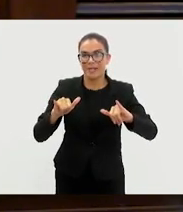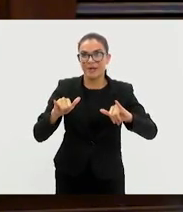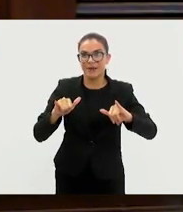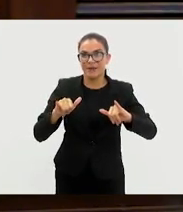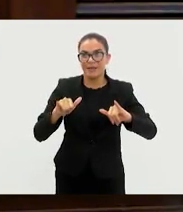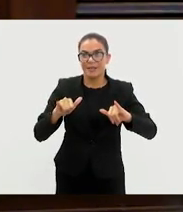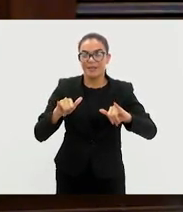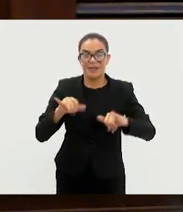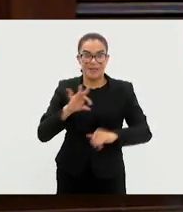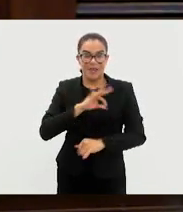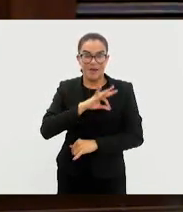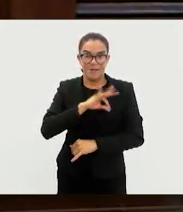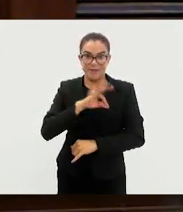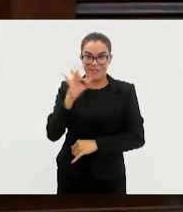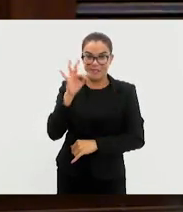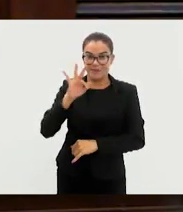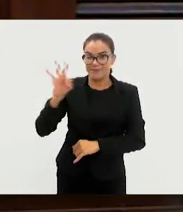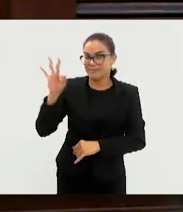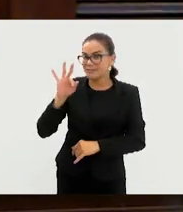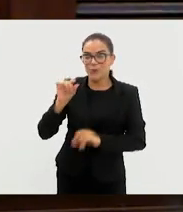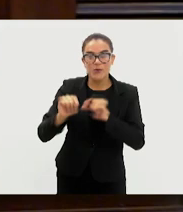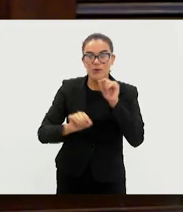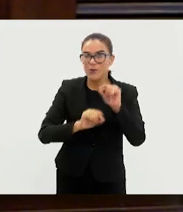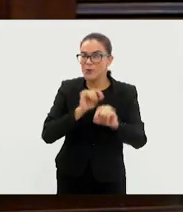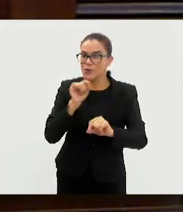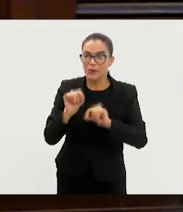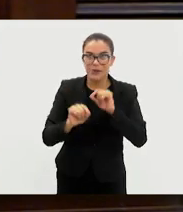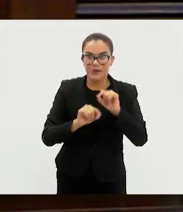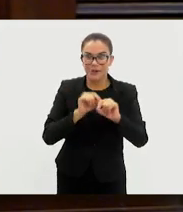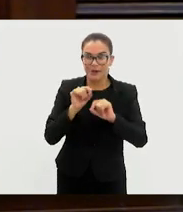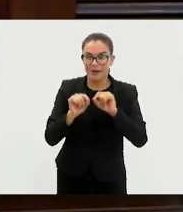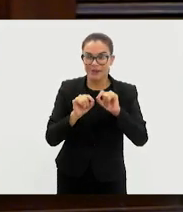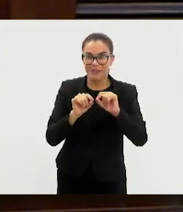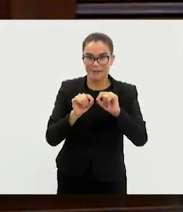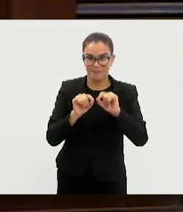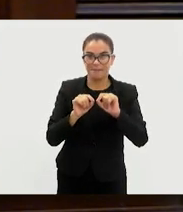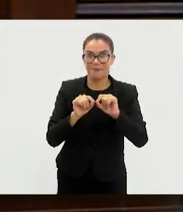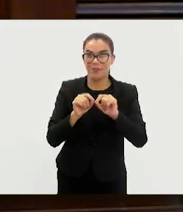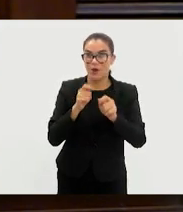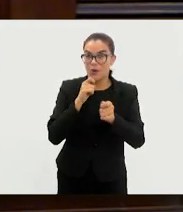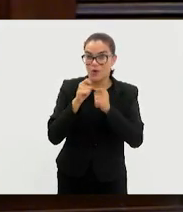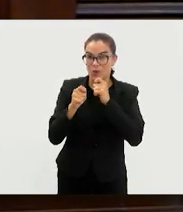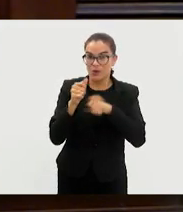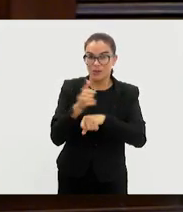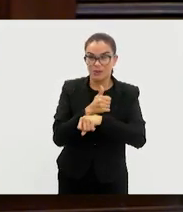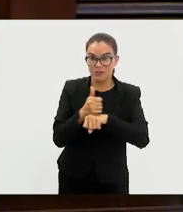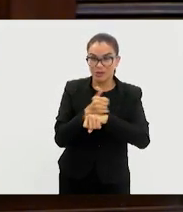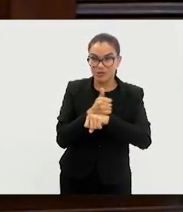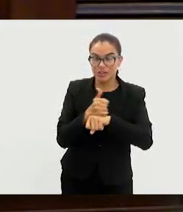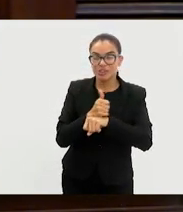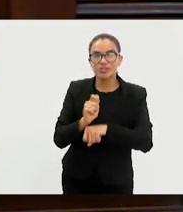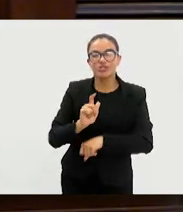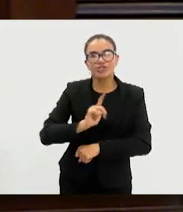da Polícia Federal dizendo o seguinte, que o jornalista teria sido